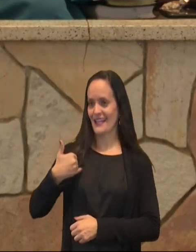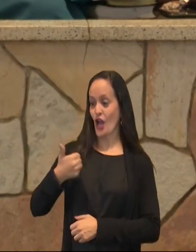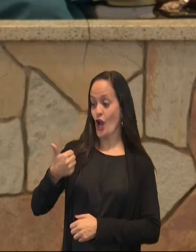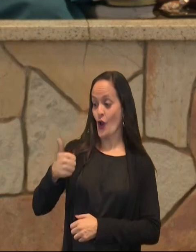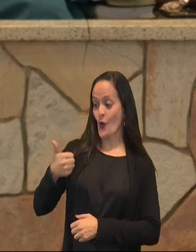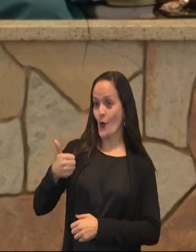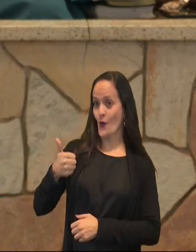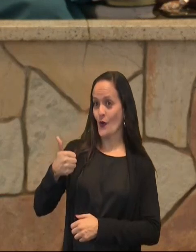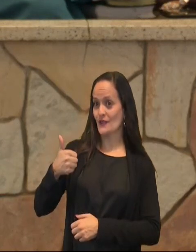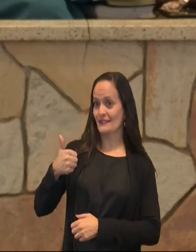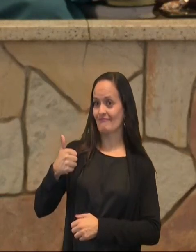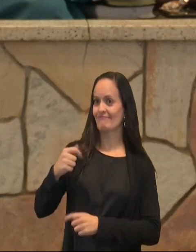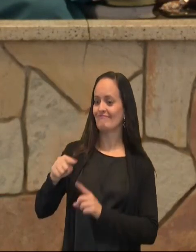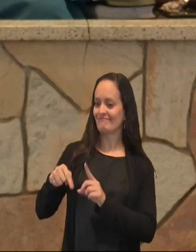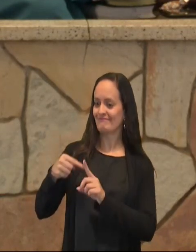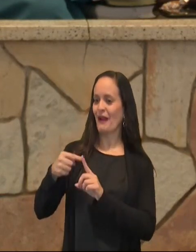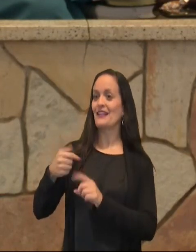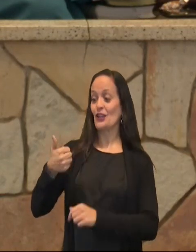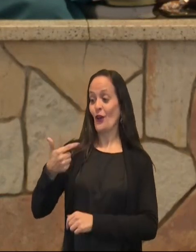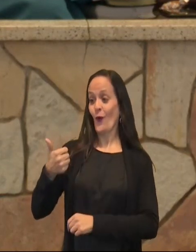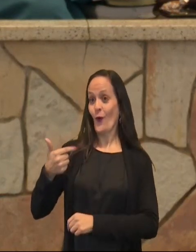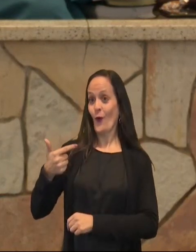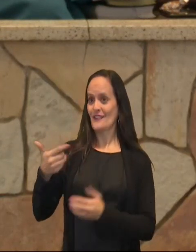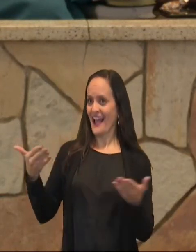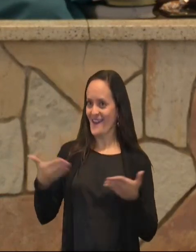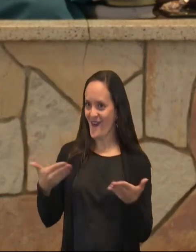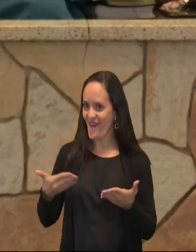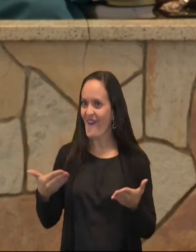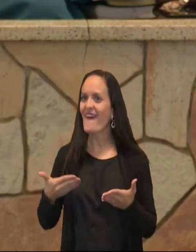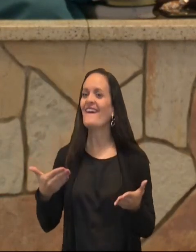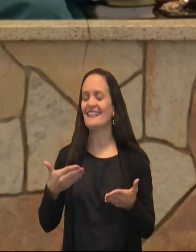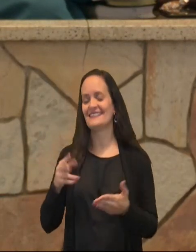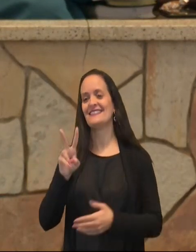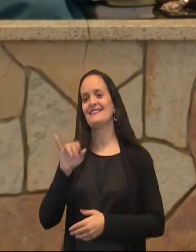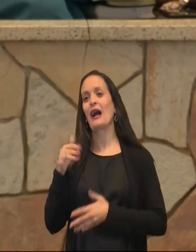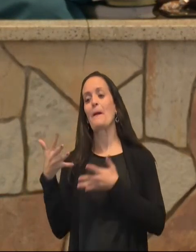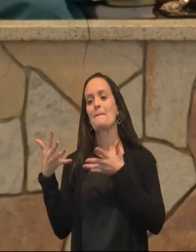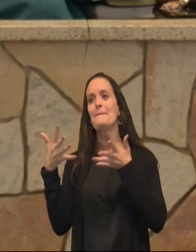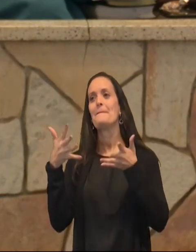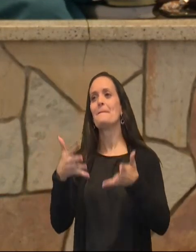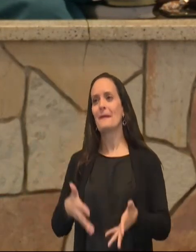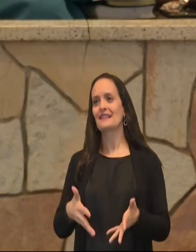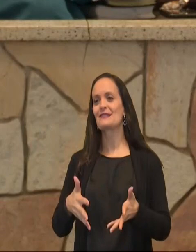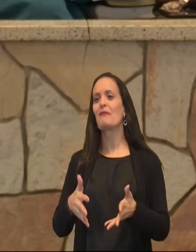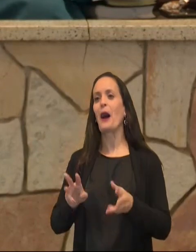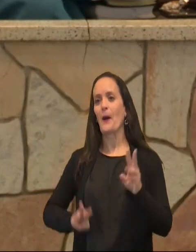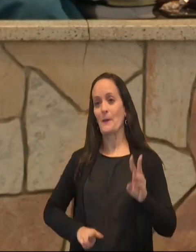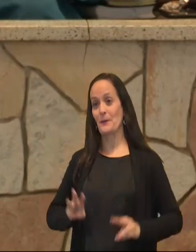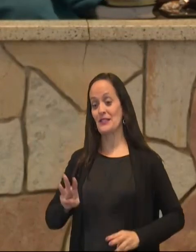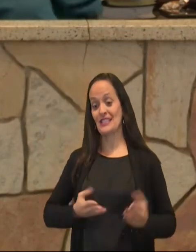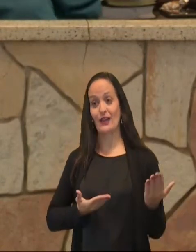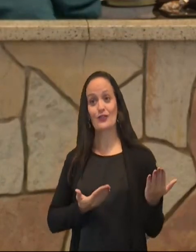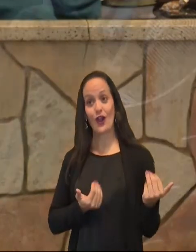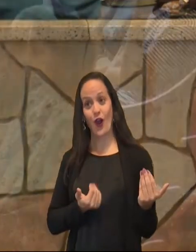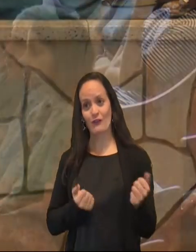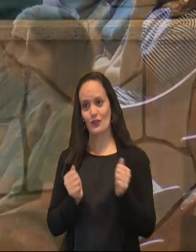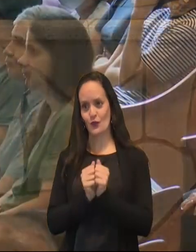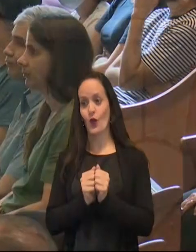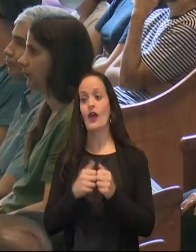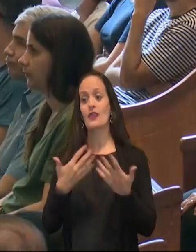para oficialmente adolescentes, e farão parte então do Ministério da Juventude. Então quero chamar